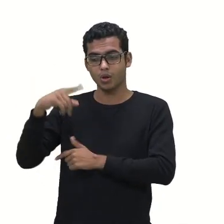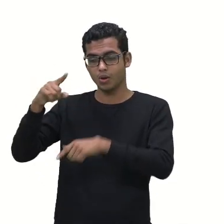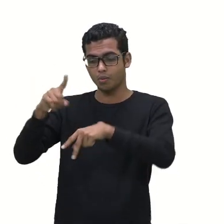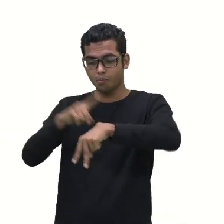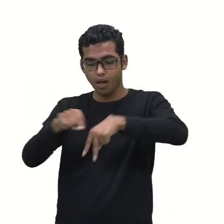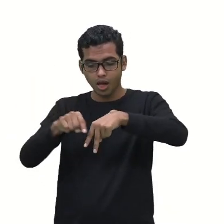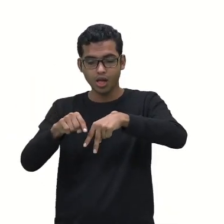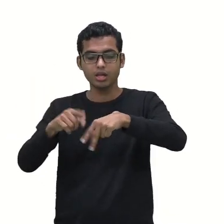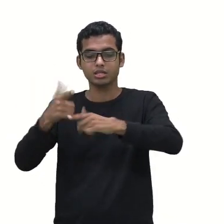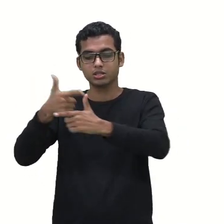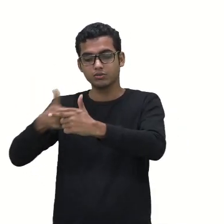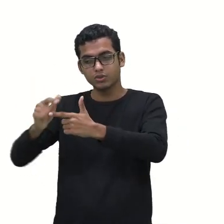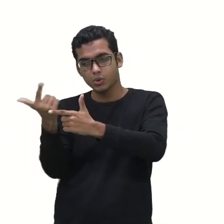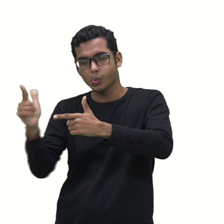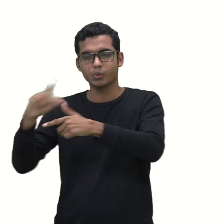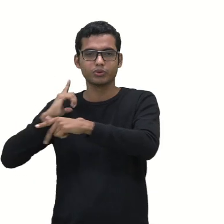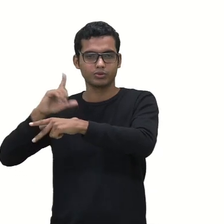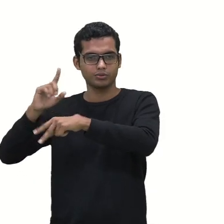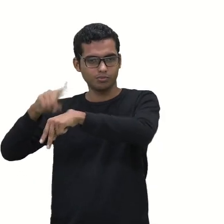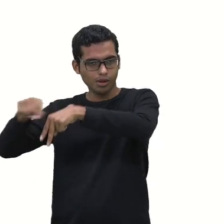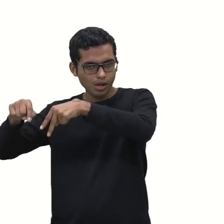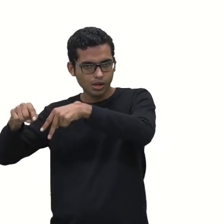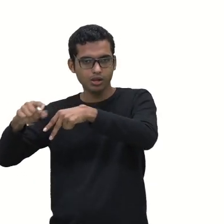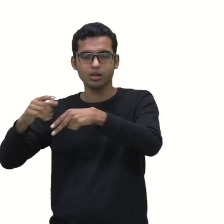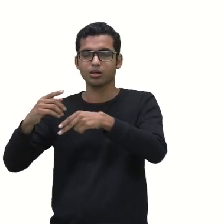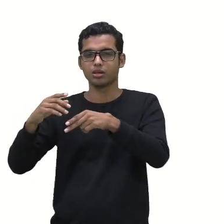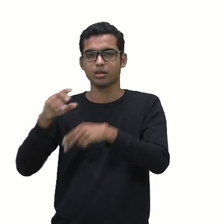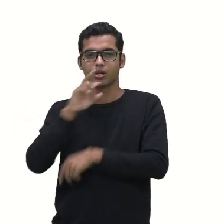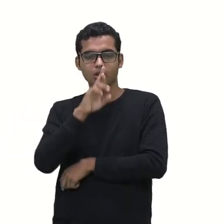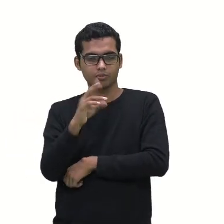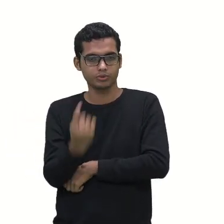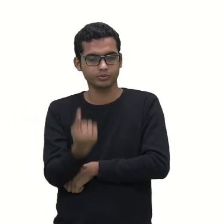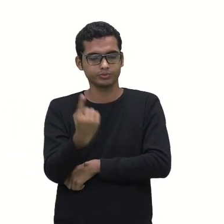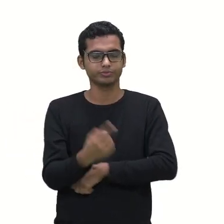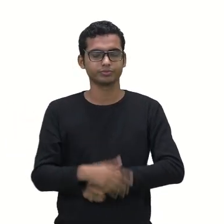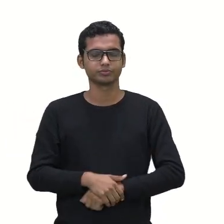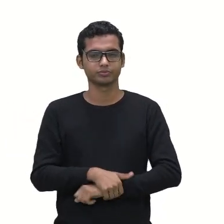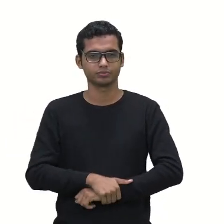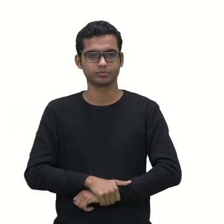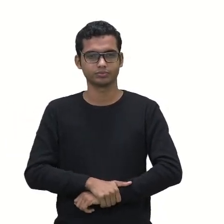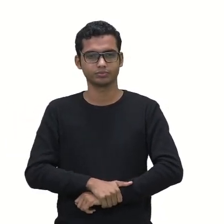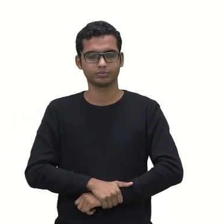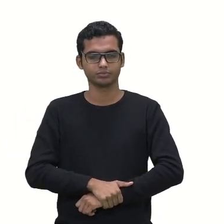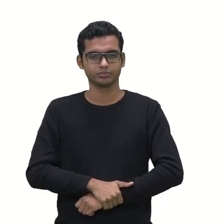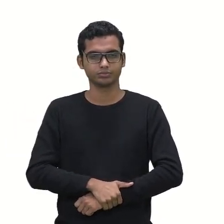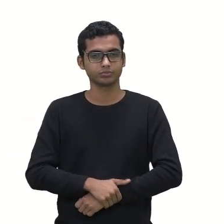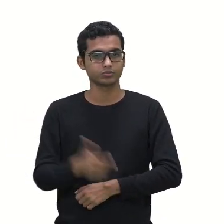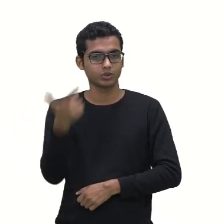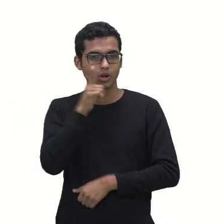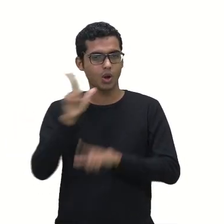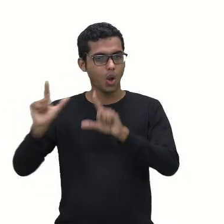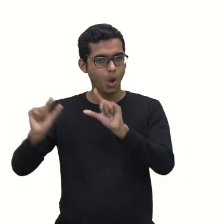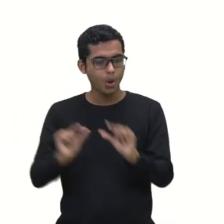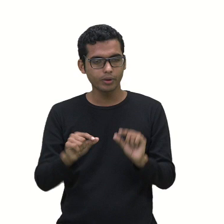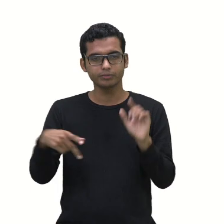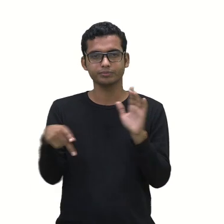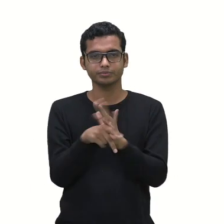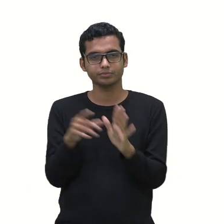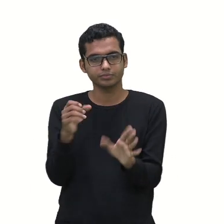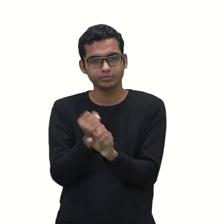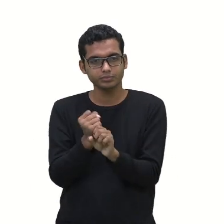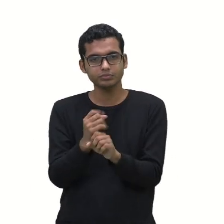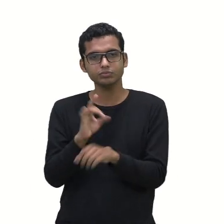outro π, né? Eles se dividem, né? E divisão de um número por ele mesmo é igual a 1. Então, isso reduz a nossa expressão para